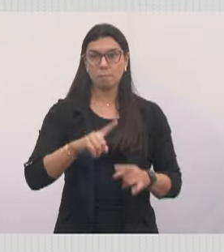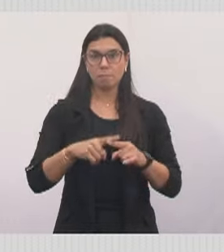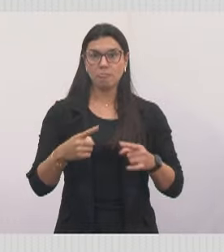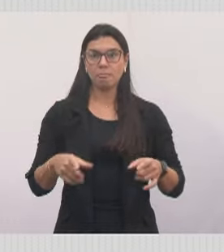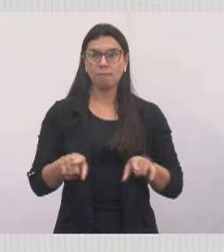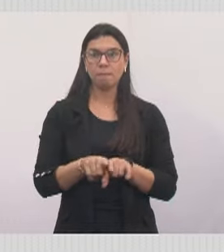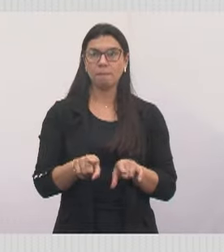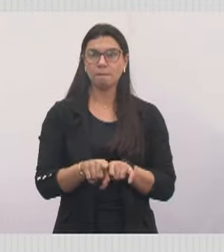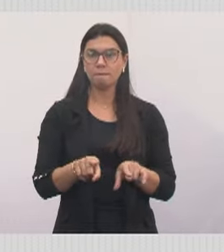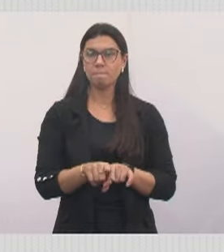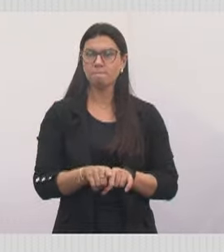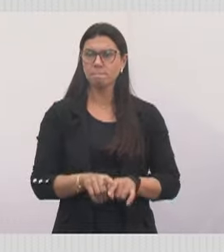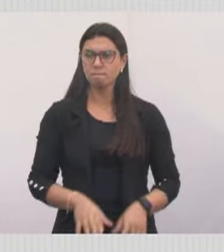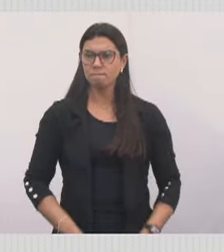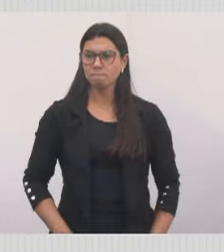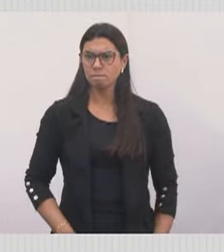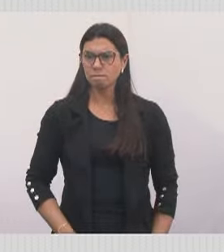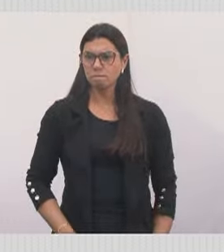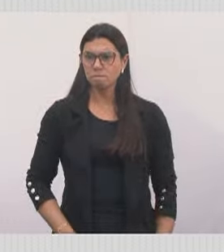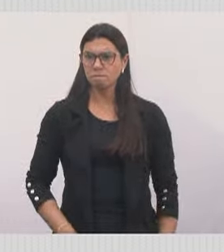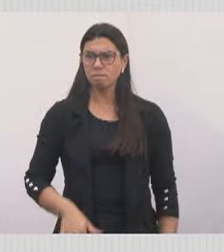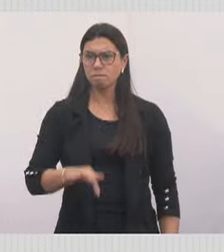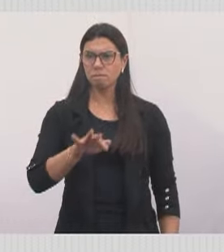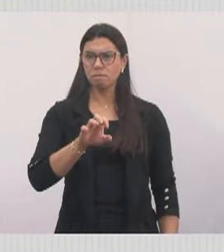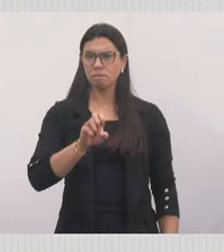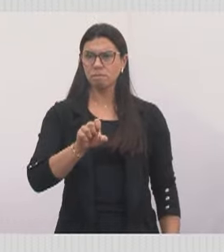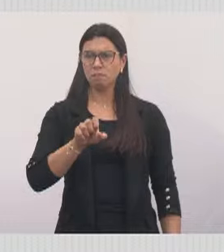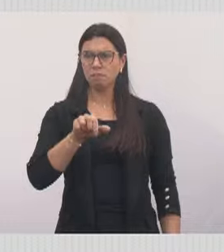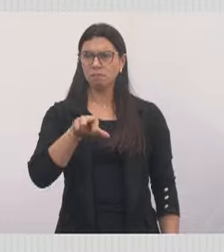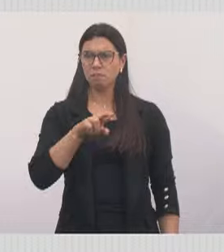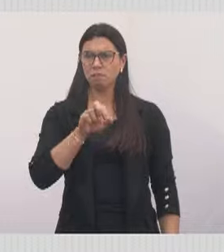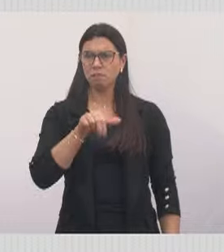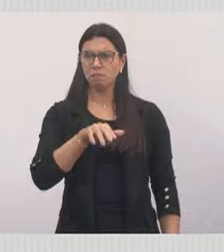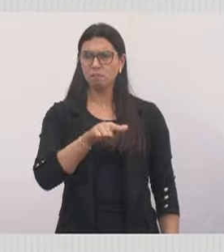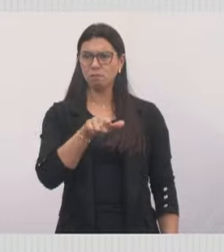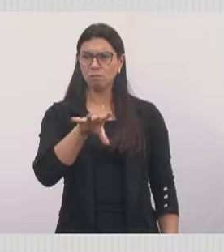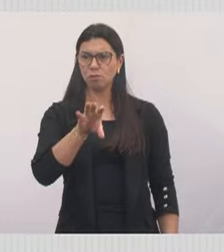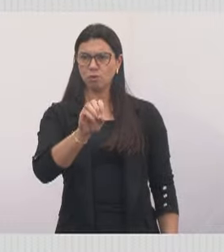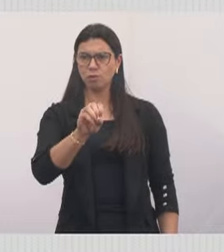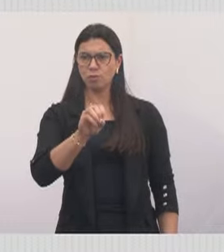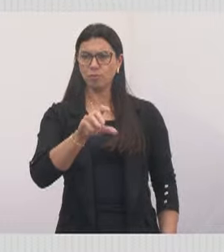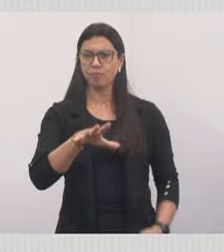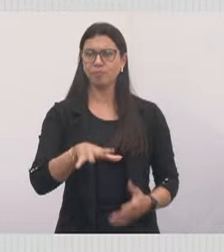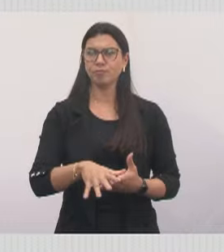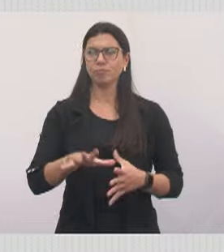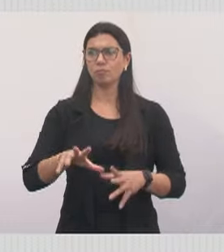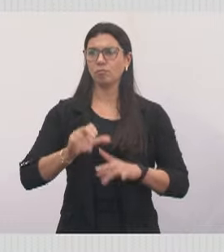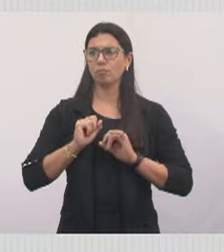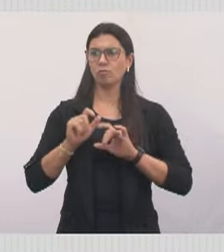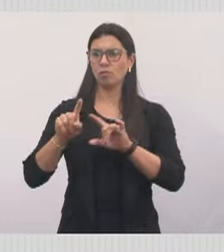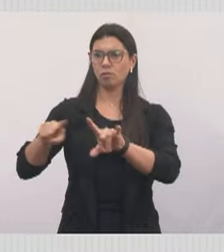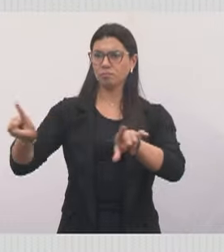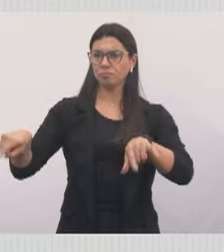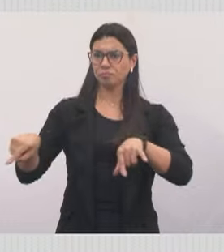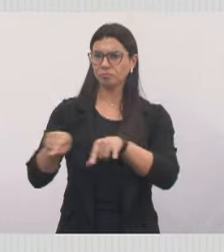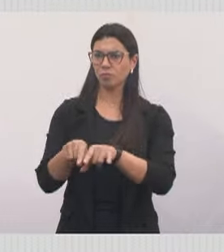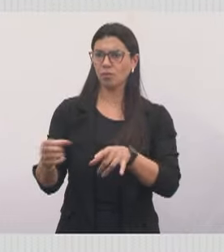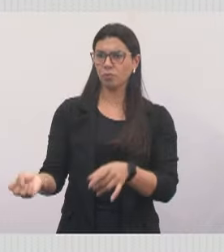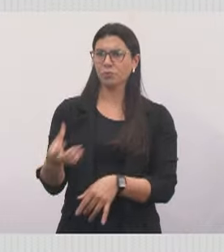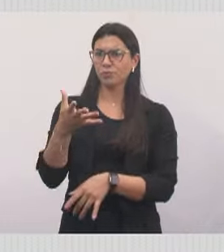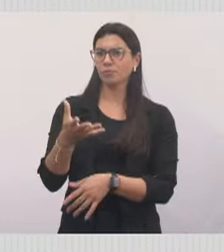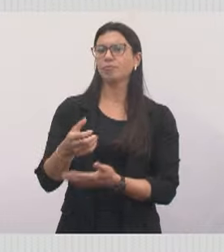Zamit, na ocasião, diretor do EPA, que adquiriu o terreno no Jardim Santa Maria para erguer o novo